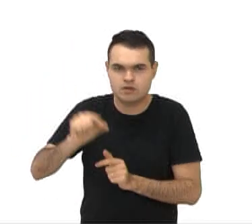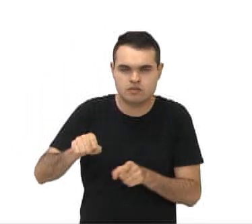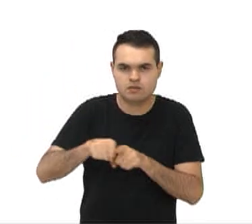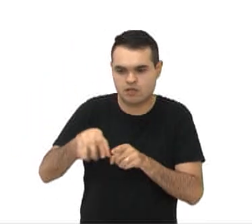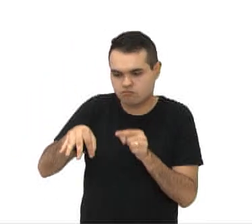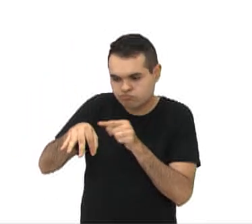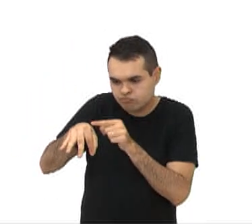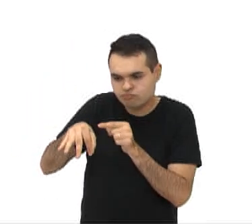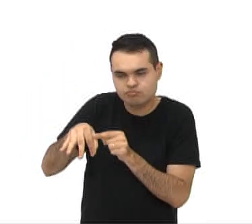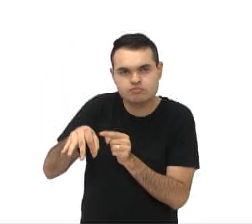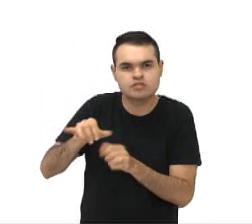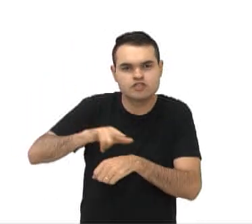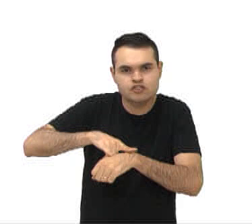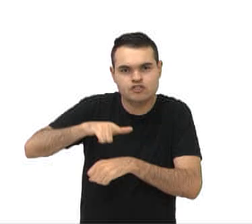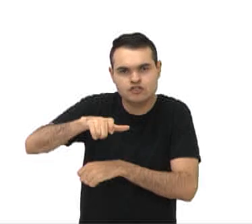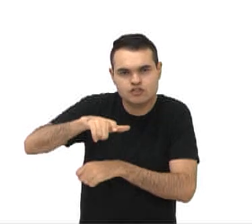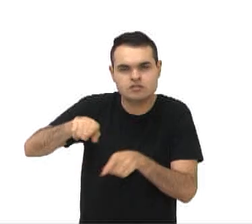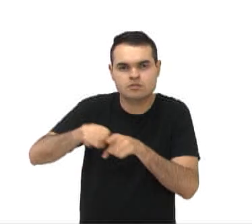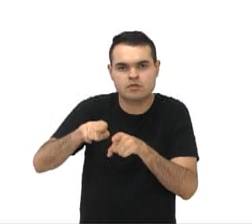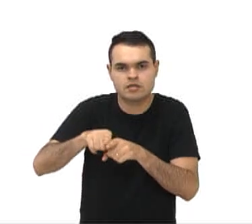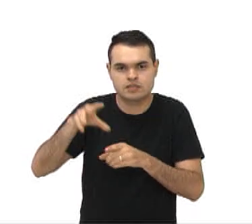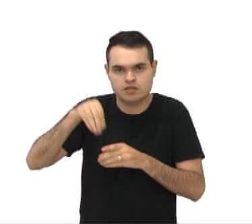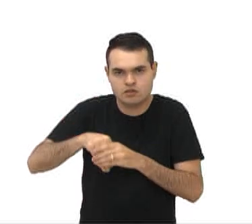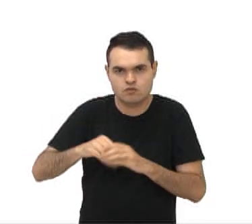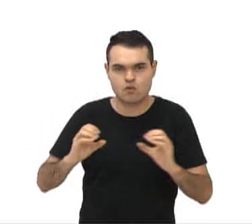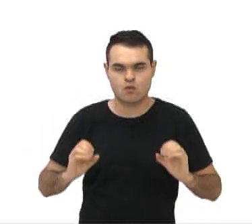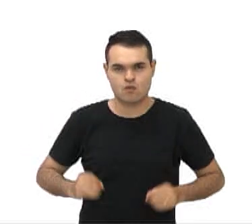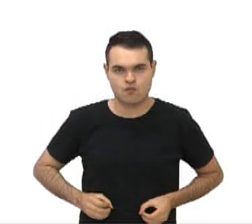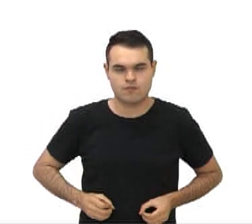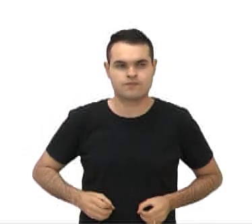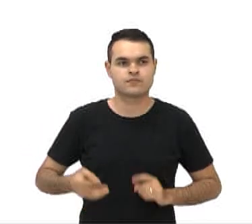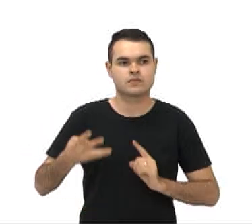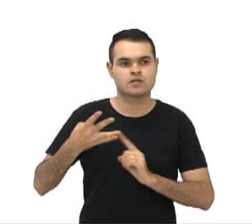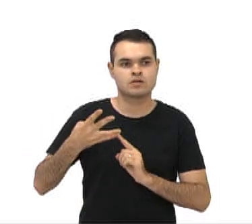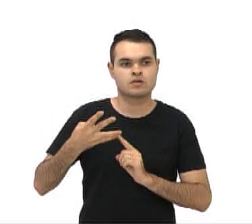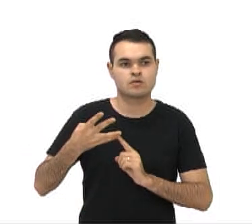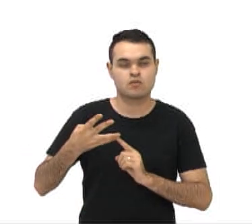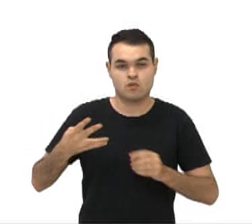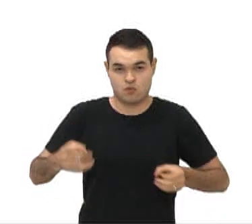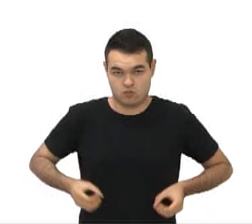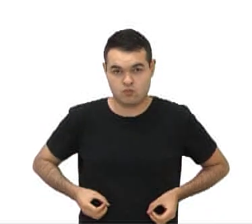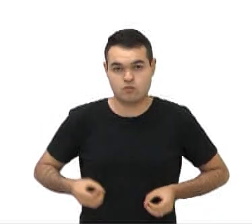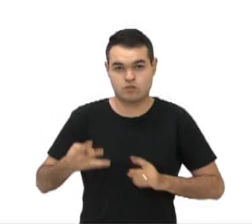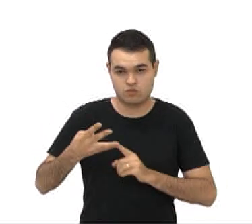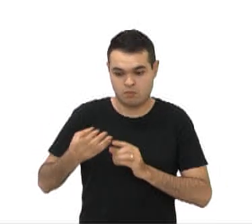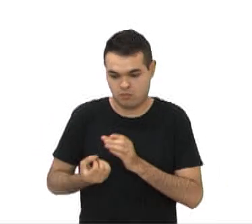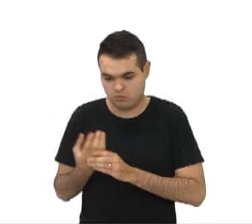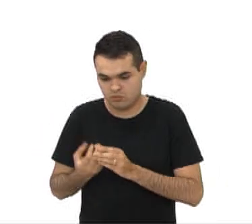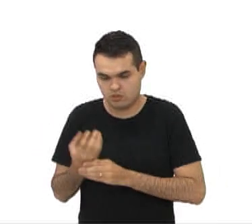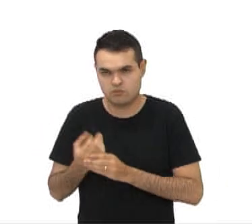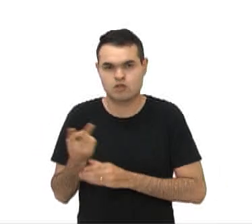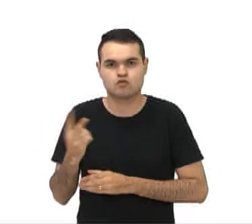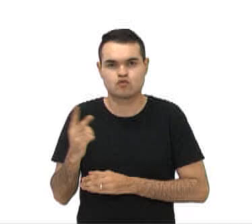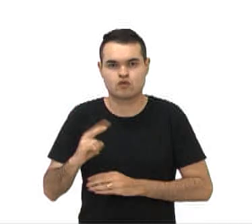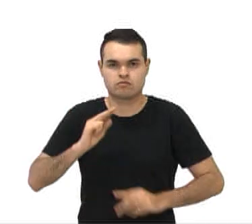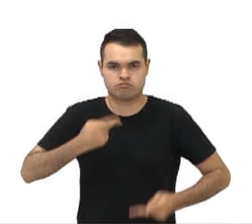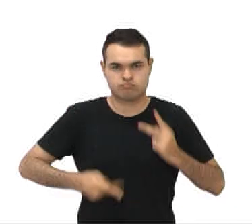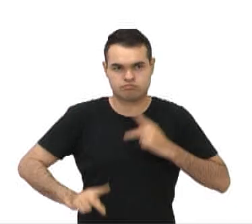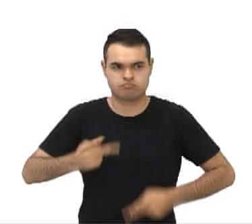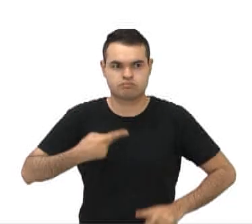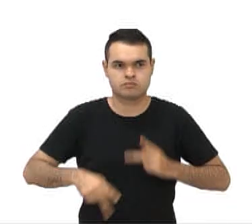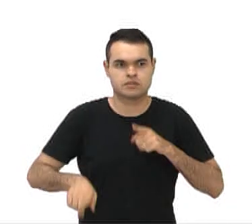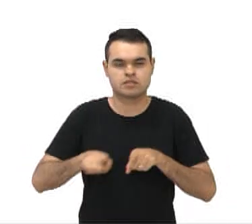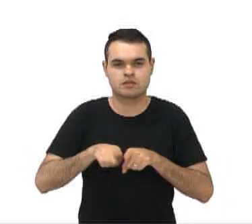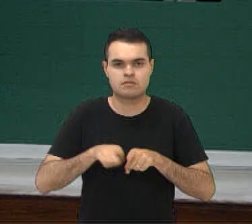orifício da uretra. E nos ovários, a última alternativa, são produzidos os hormônios estrogênio e progesterona. E as células